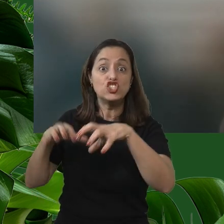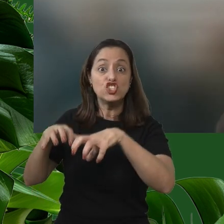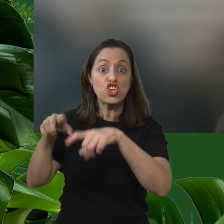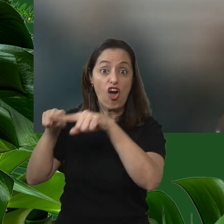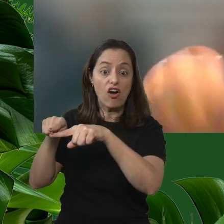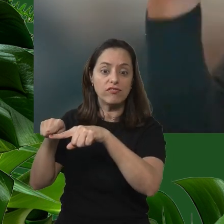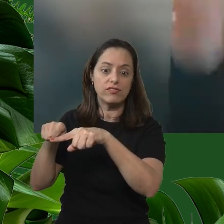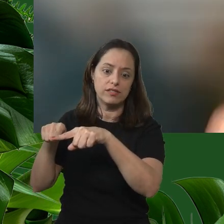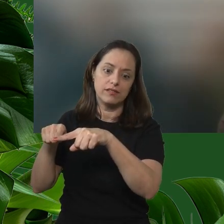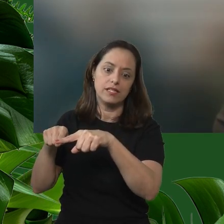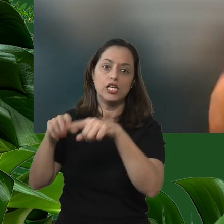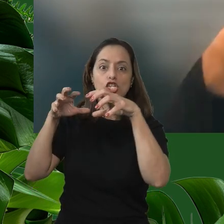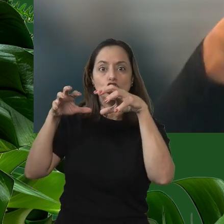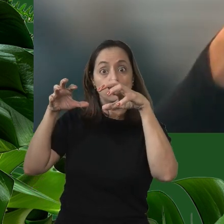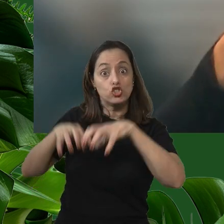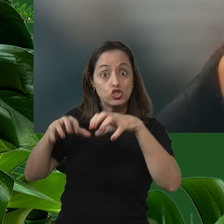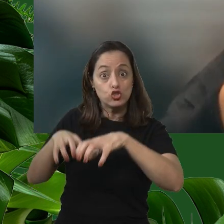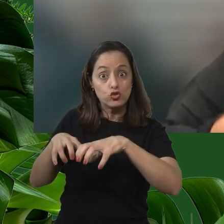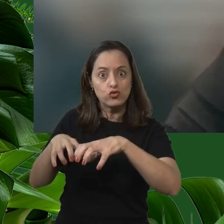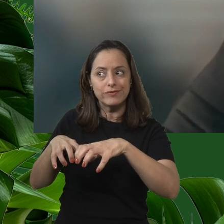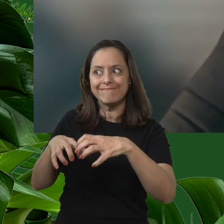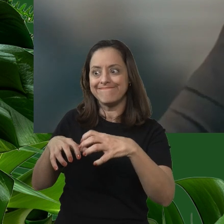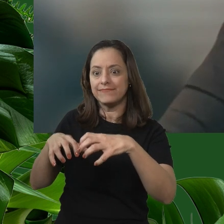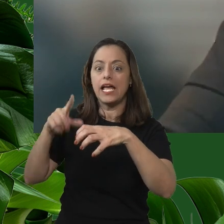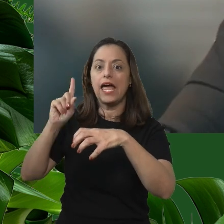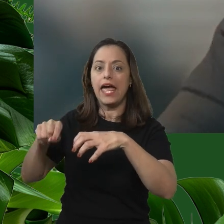o que é um pouco irônico, né? Com muita chuva, muito